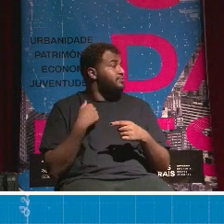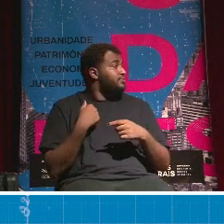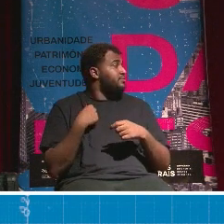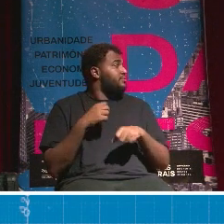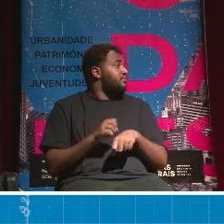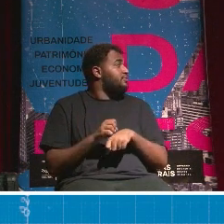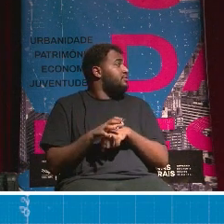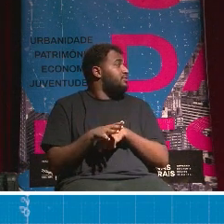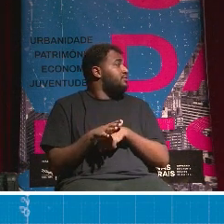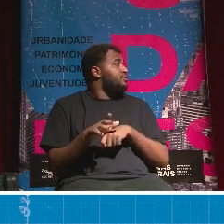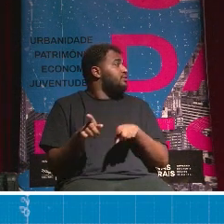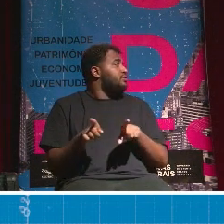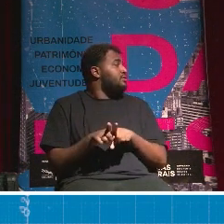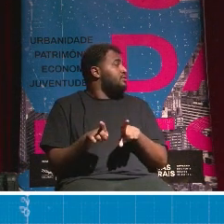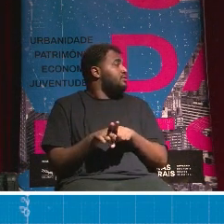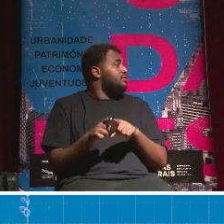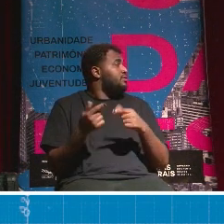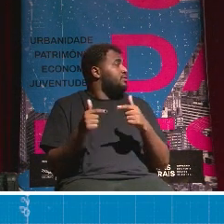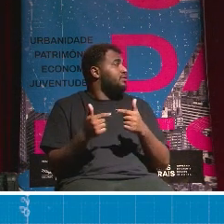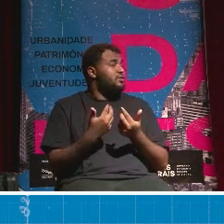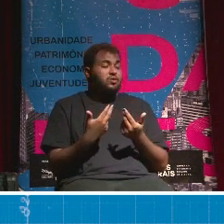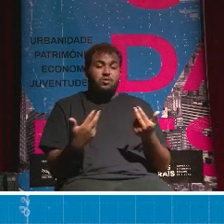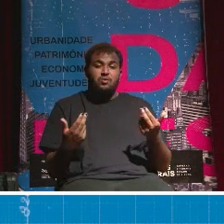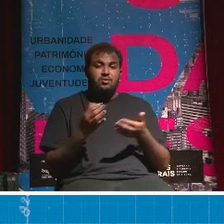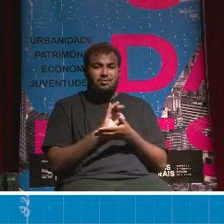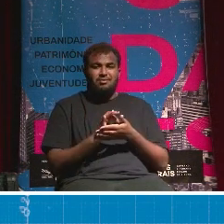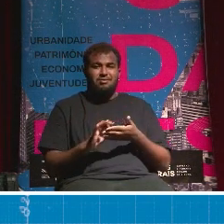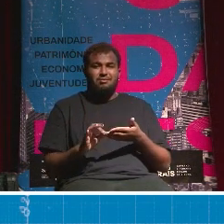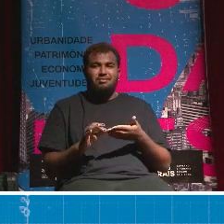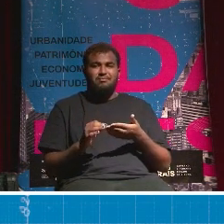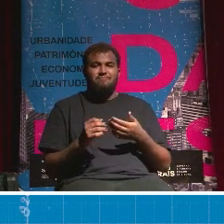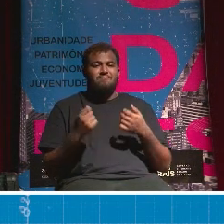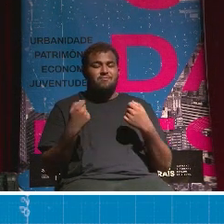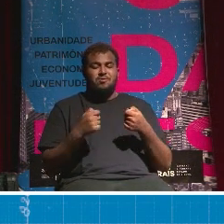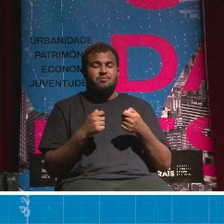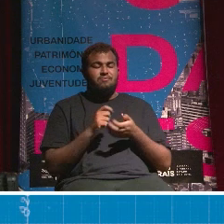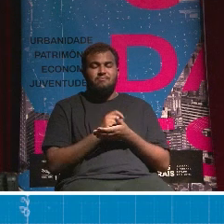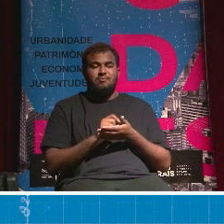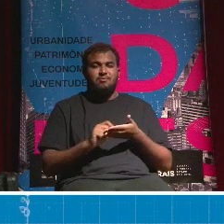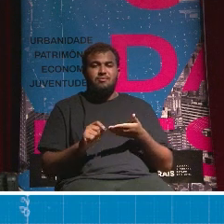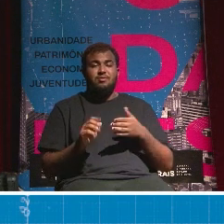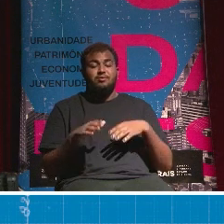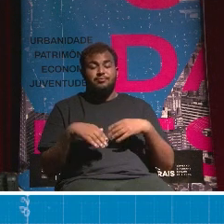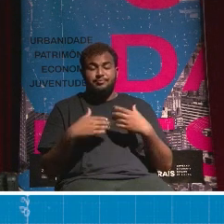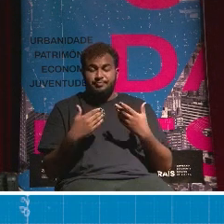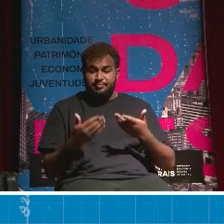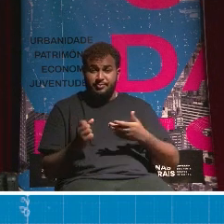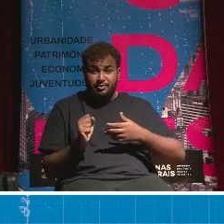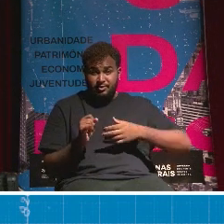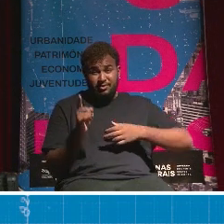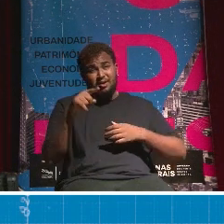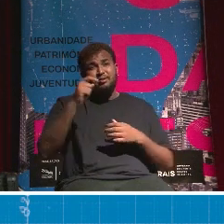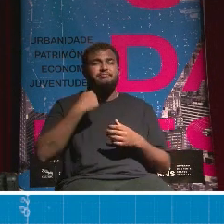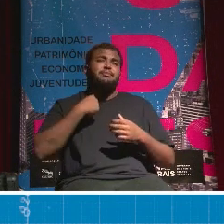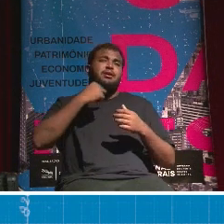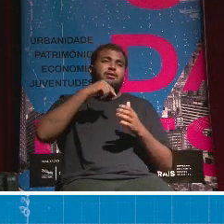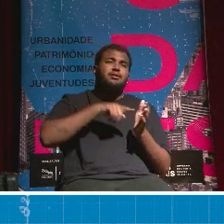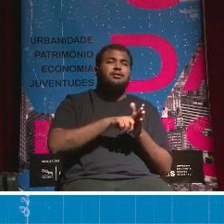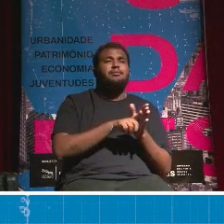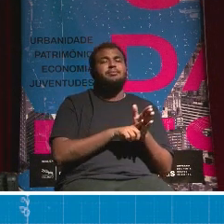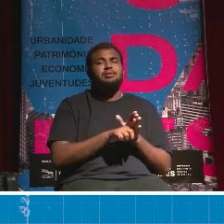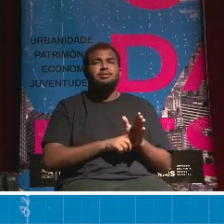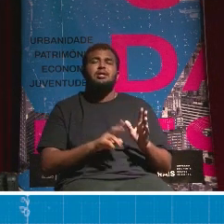umas proposições que ainda não tem algo escrito sobre isso, mas precisa ser escrito. Então, aqui, se vocês eu vou pesquisar essa questão